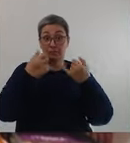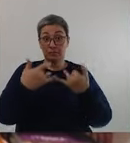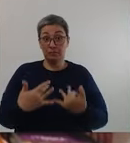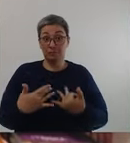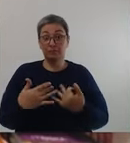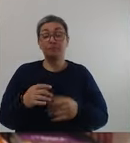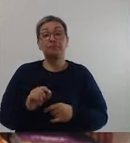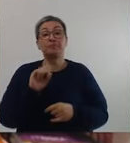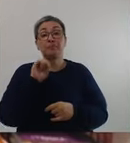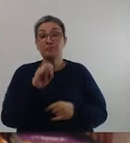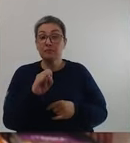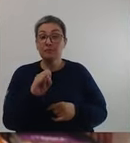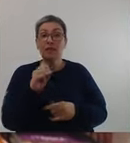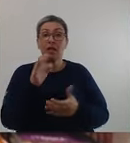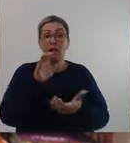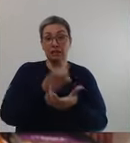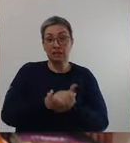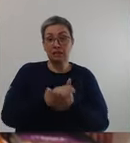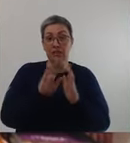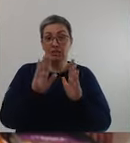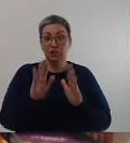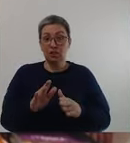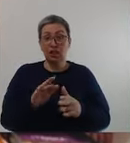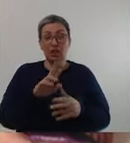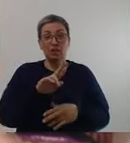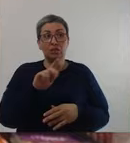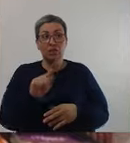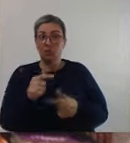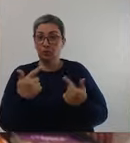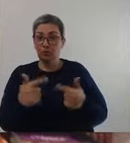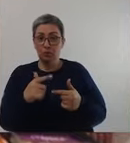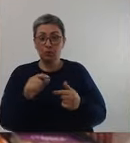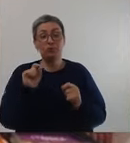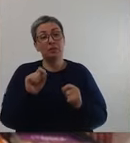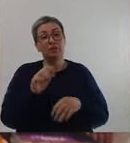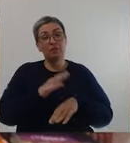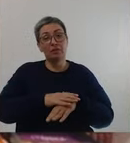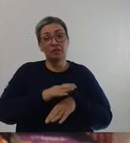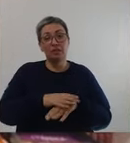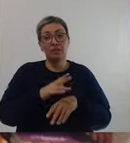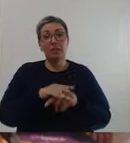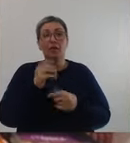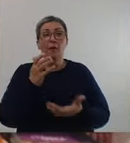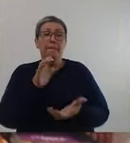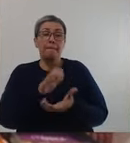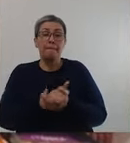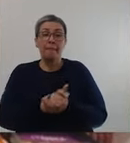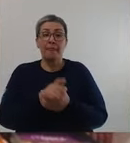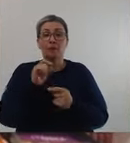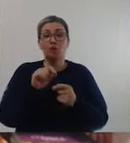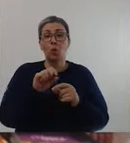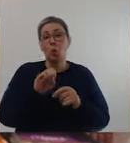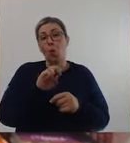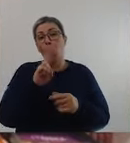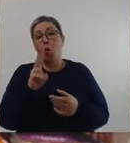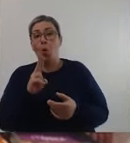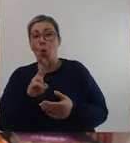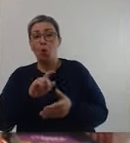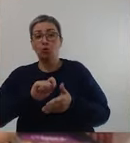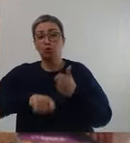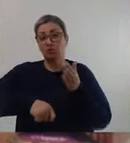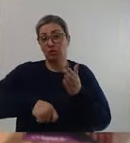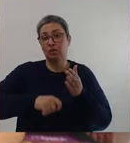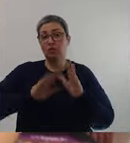pouco, tá? Se a pessoa for casada, não tem RG, precisa tirar o RG, né? Se for casada,